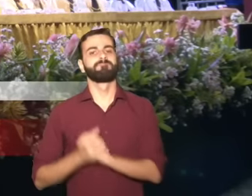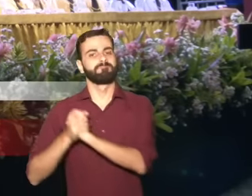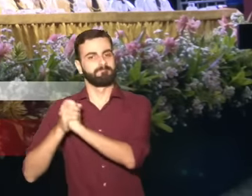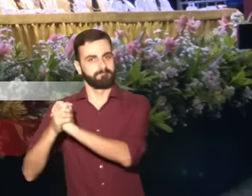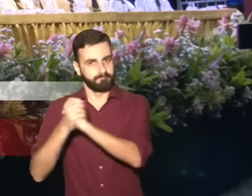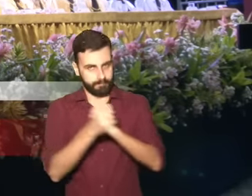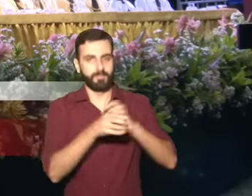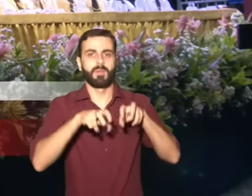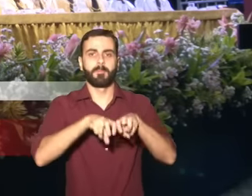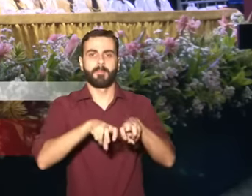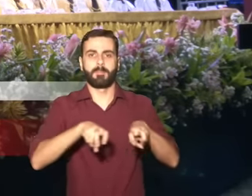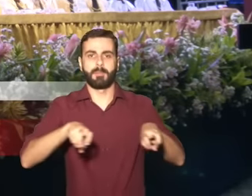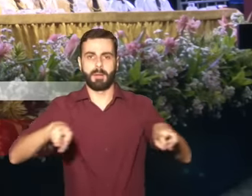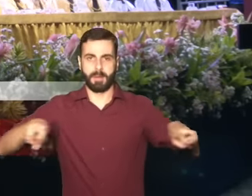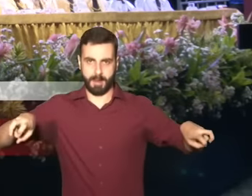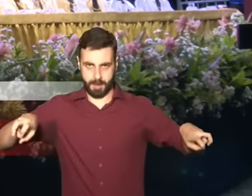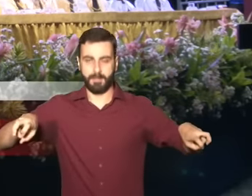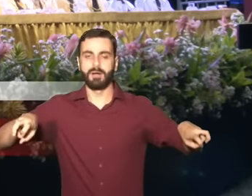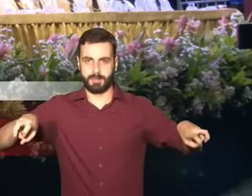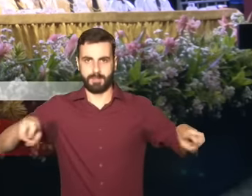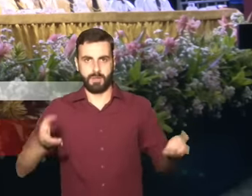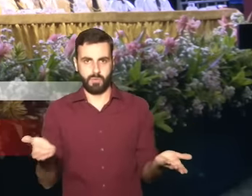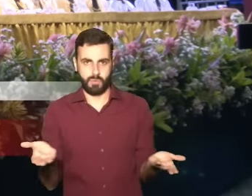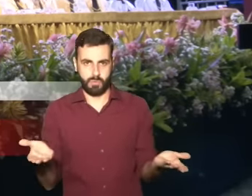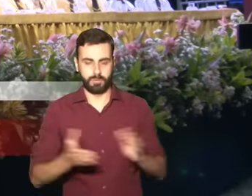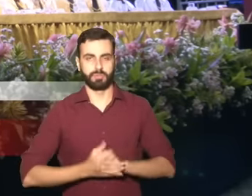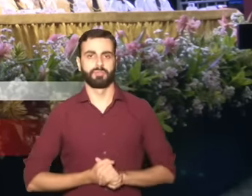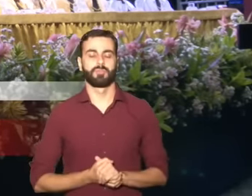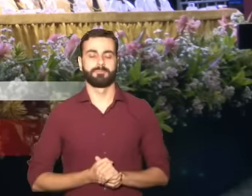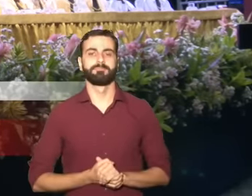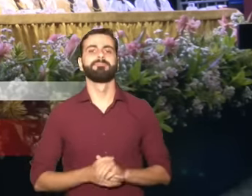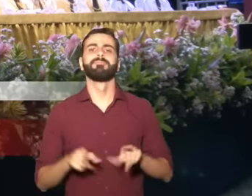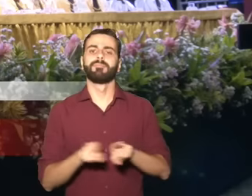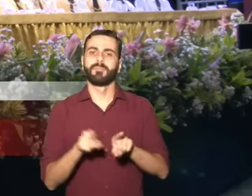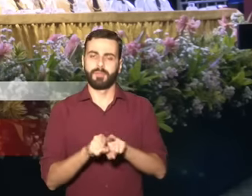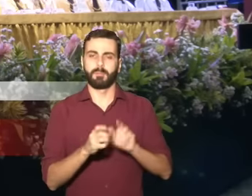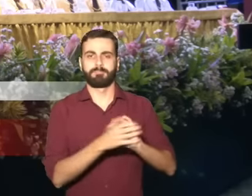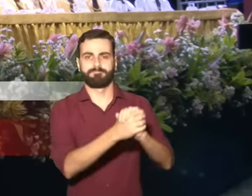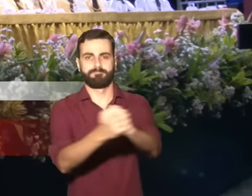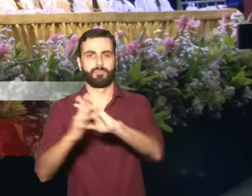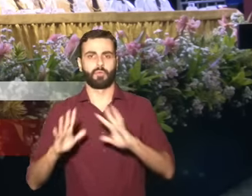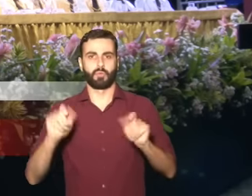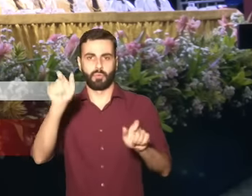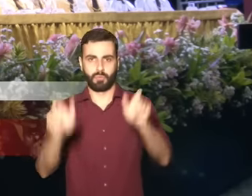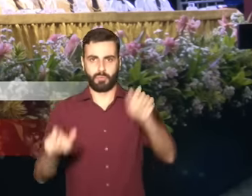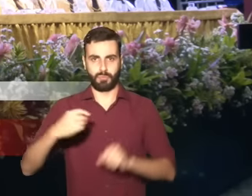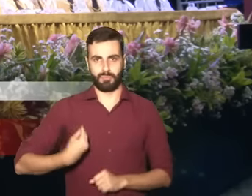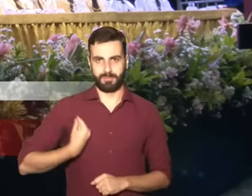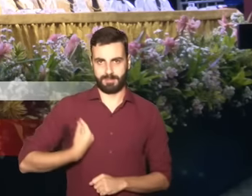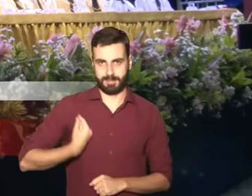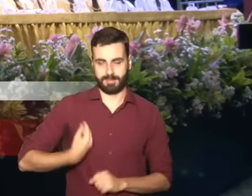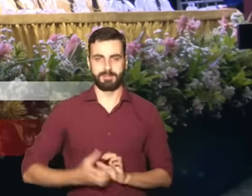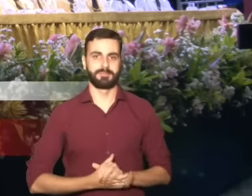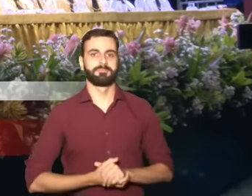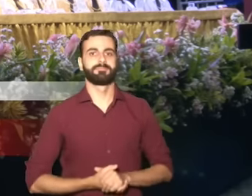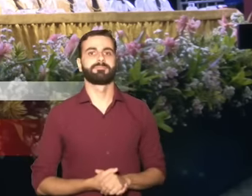quem cumprimento os demais componentes da mesa e todos aqui presentes.